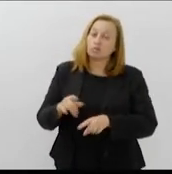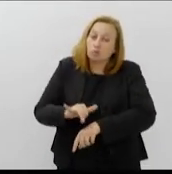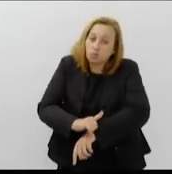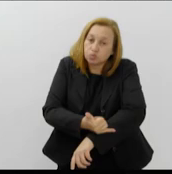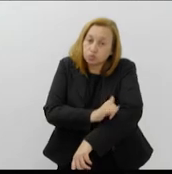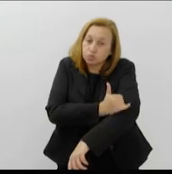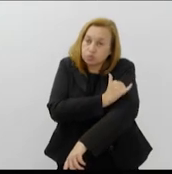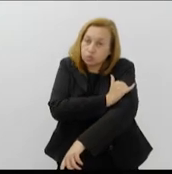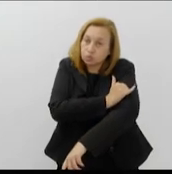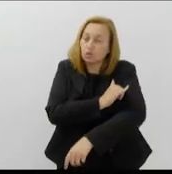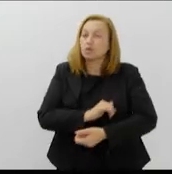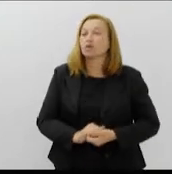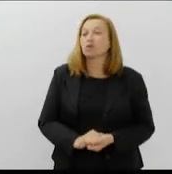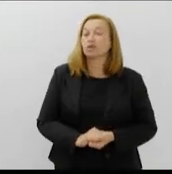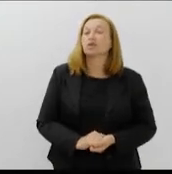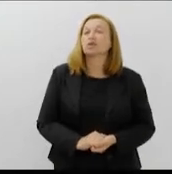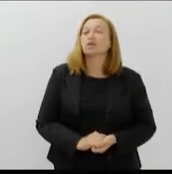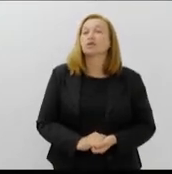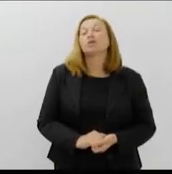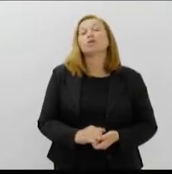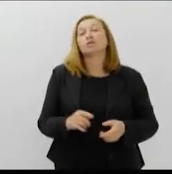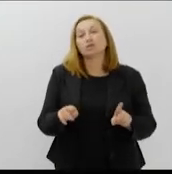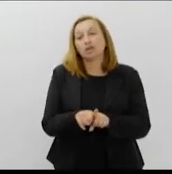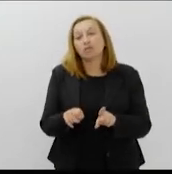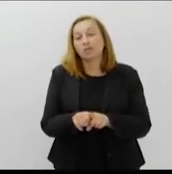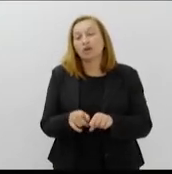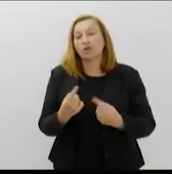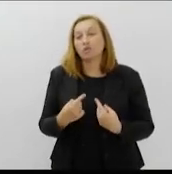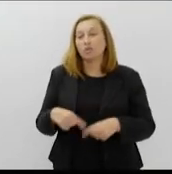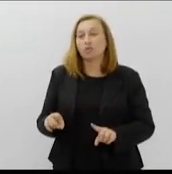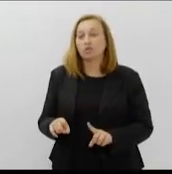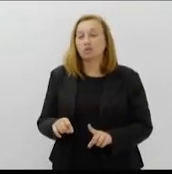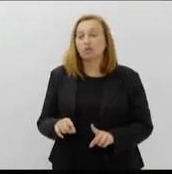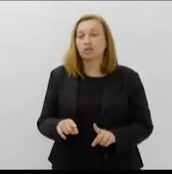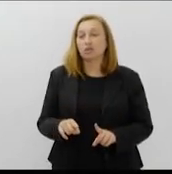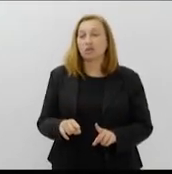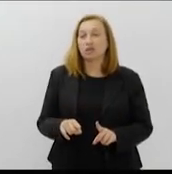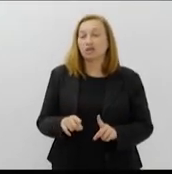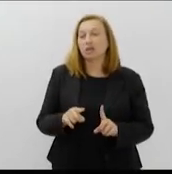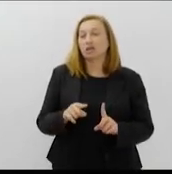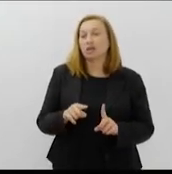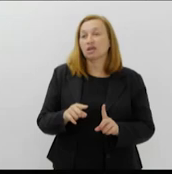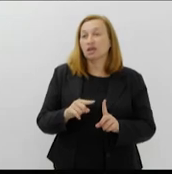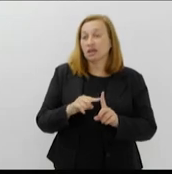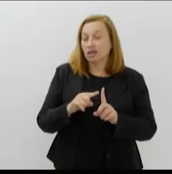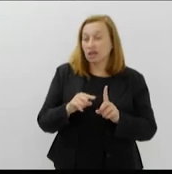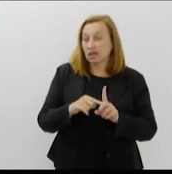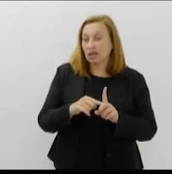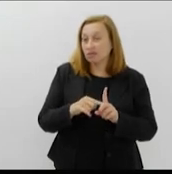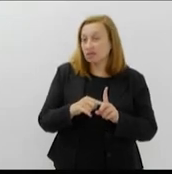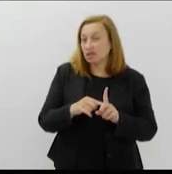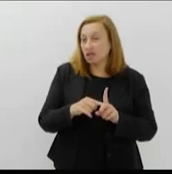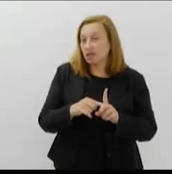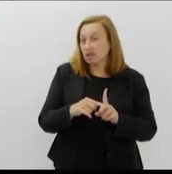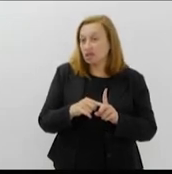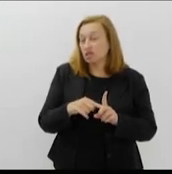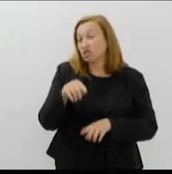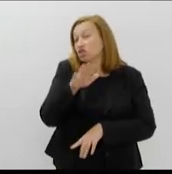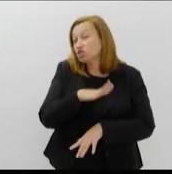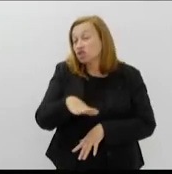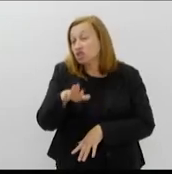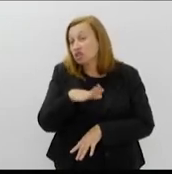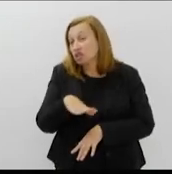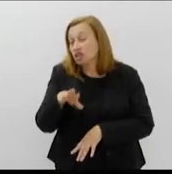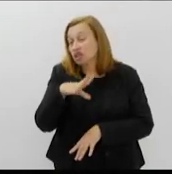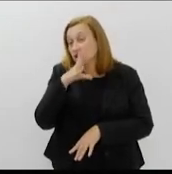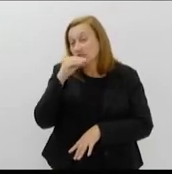de combate à gravidez precoce na adolescência, enfim, são diversos os objetivos